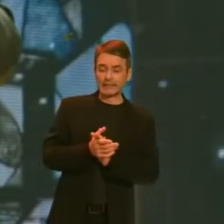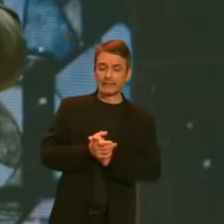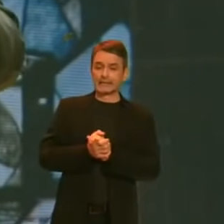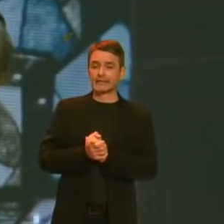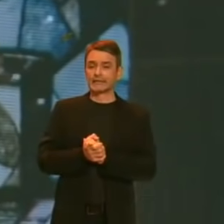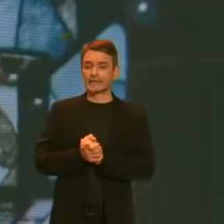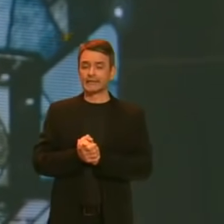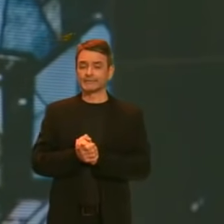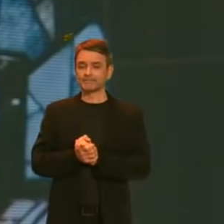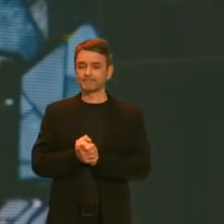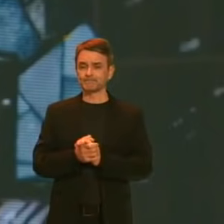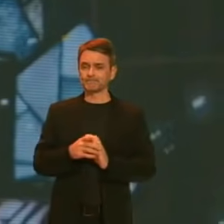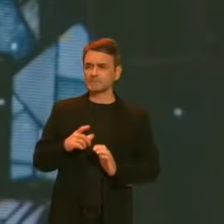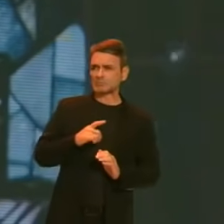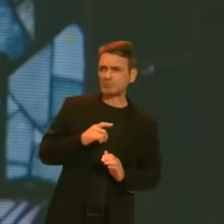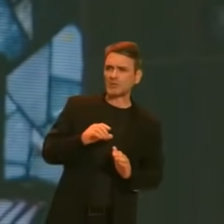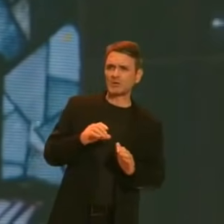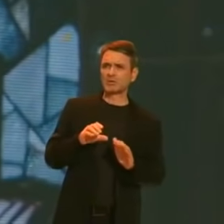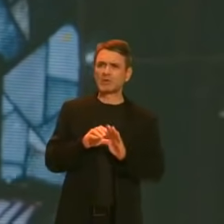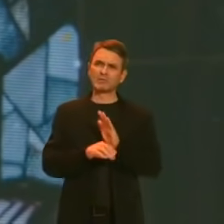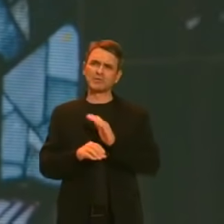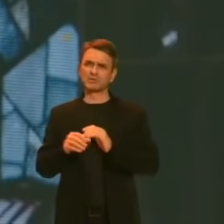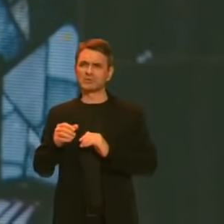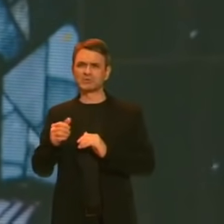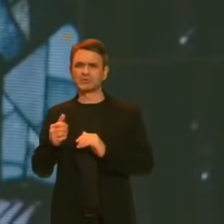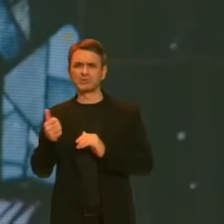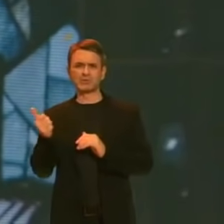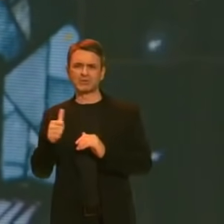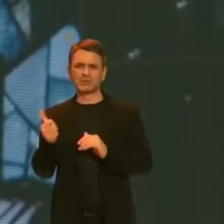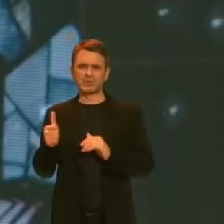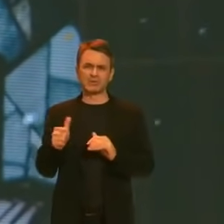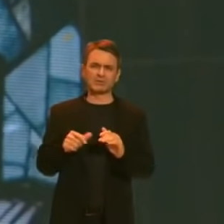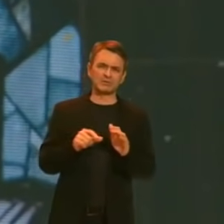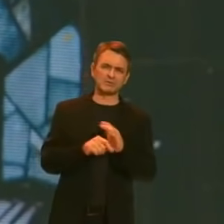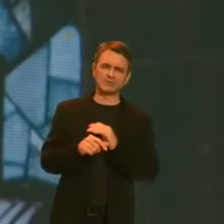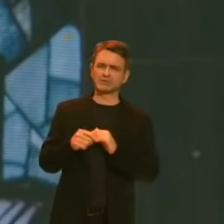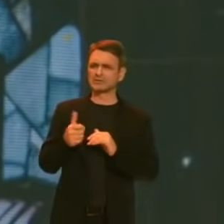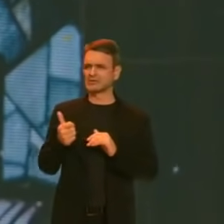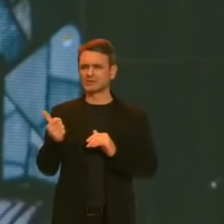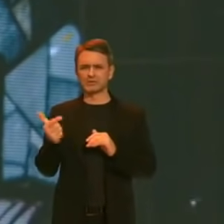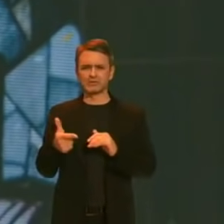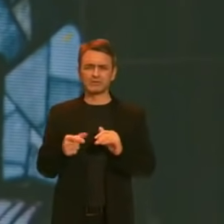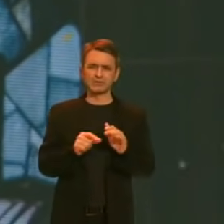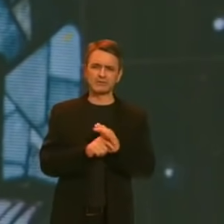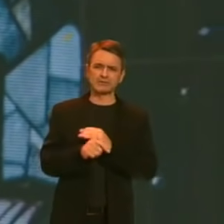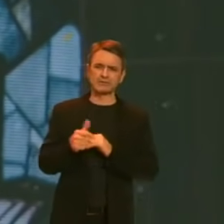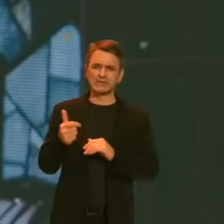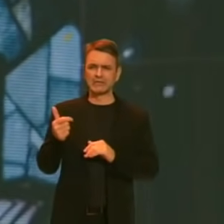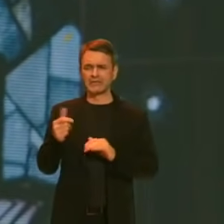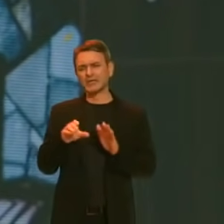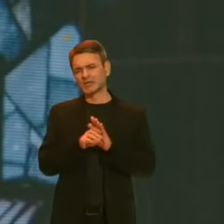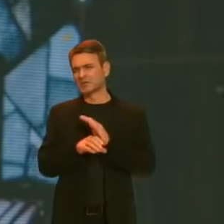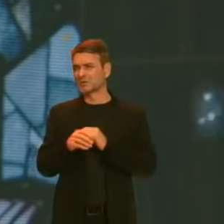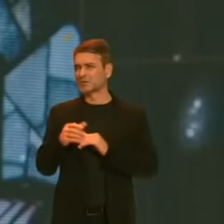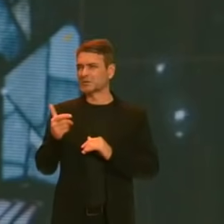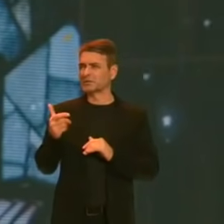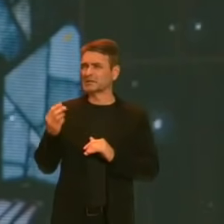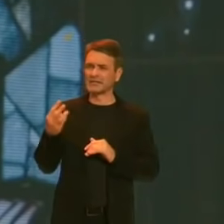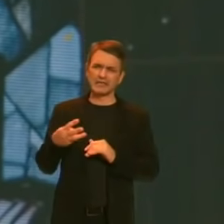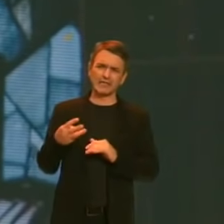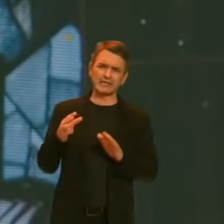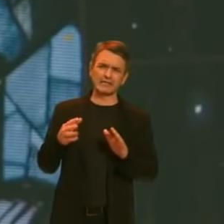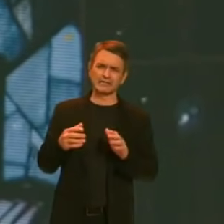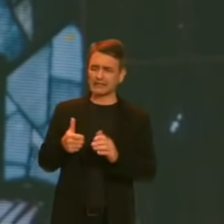parênteses e vai entrar o capítulo 11, 12, 13, onde essa perseguição vai ser descrita com mais